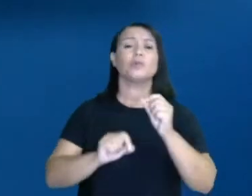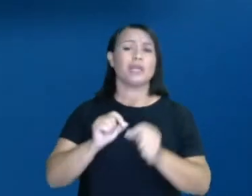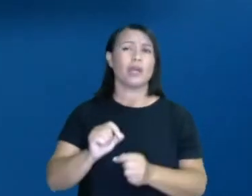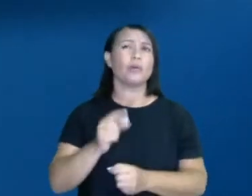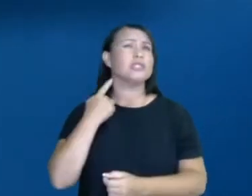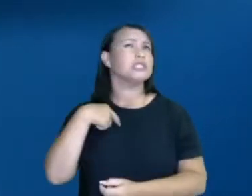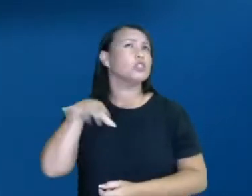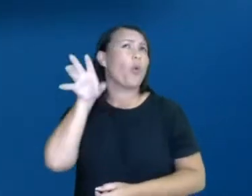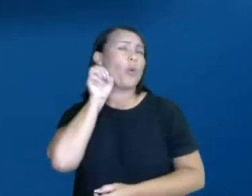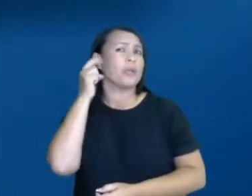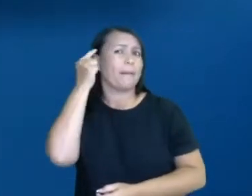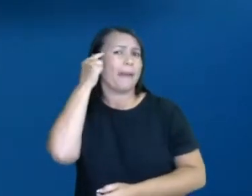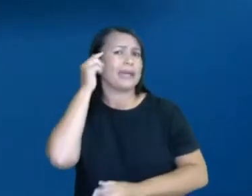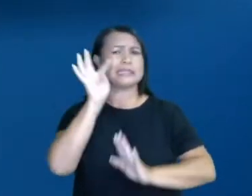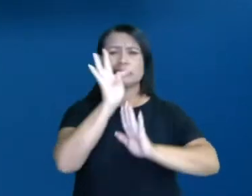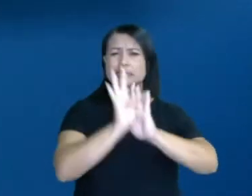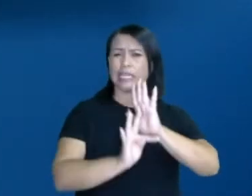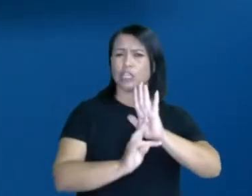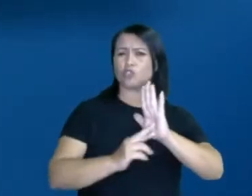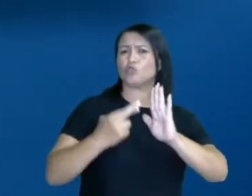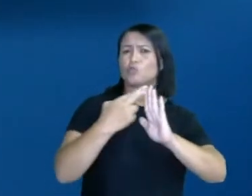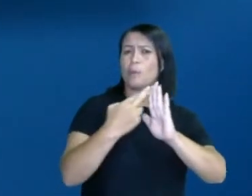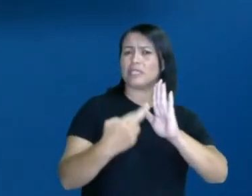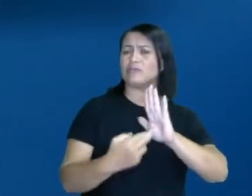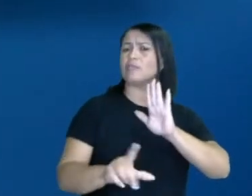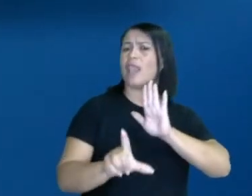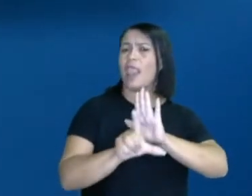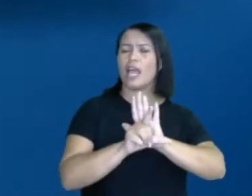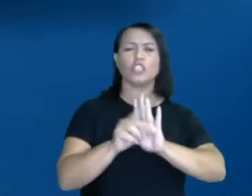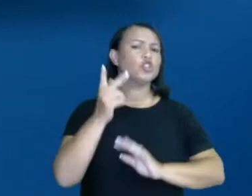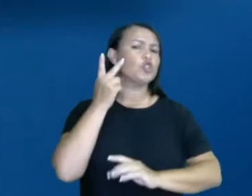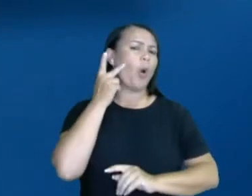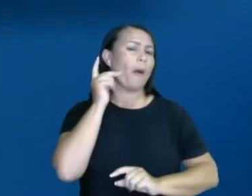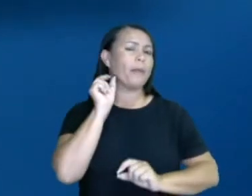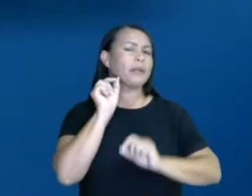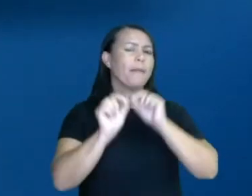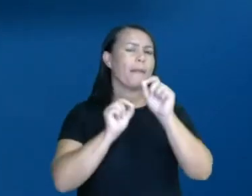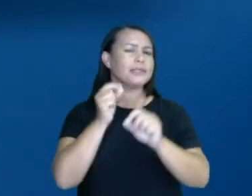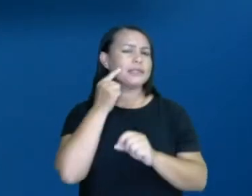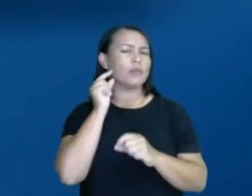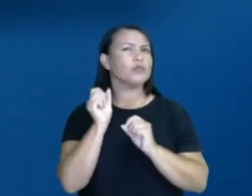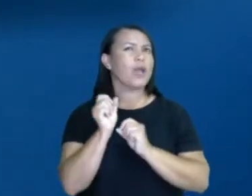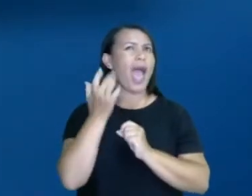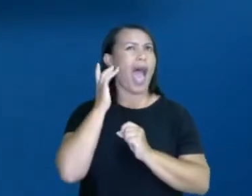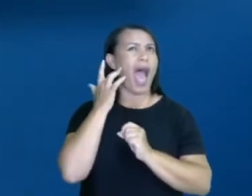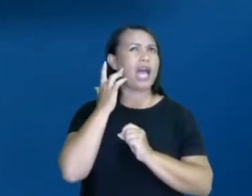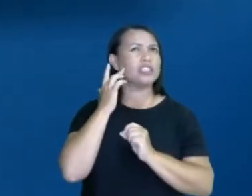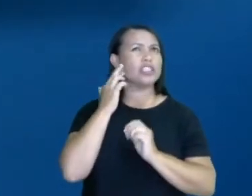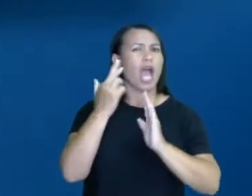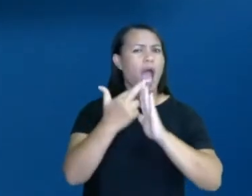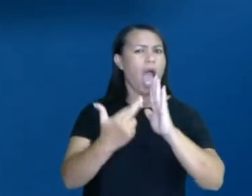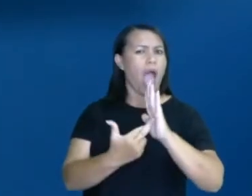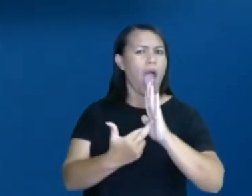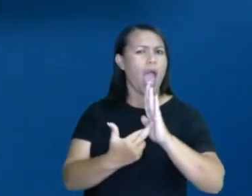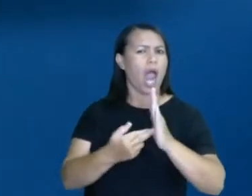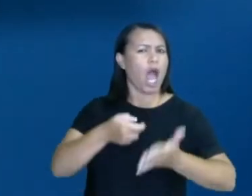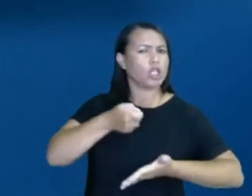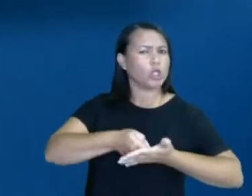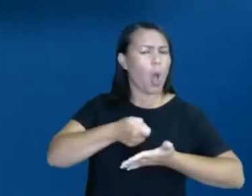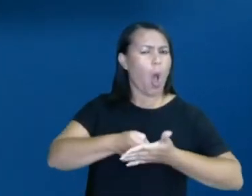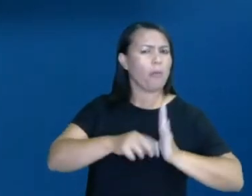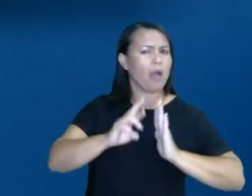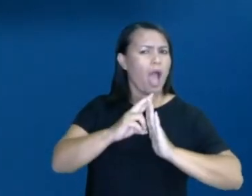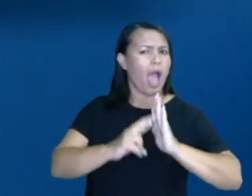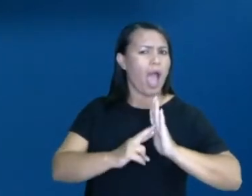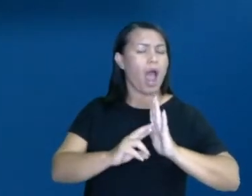o nome textos normativos e legais, nós geralmente associamos apenas a normas e regras, como se